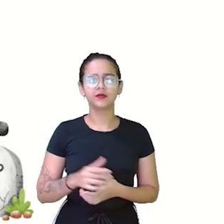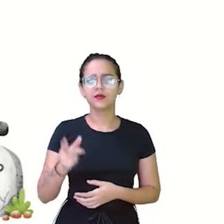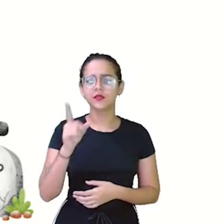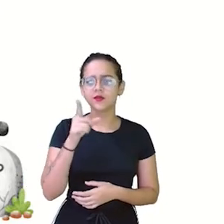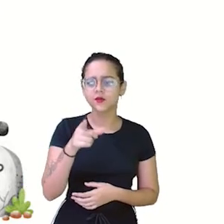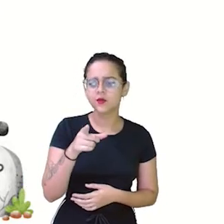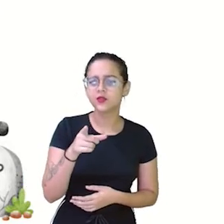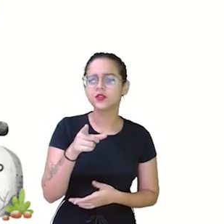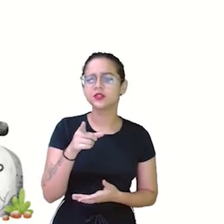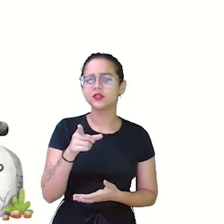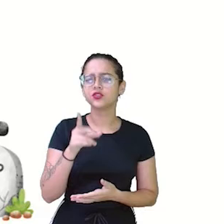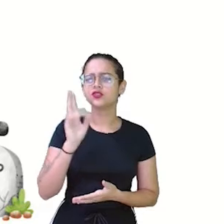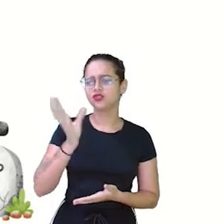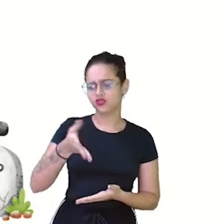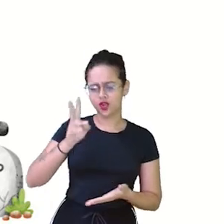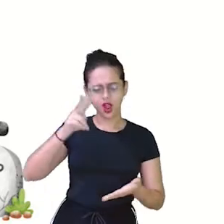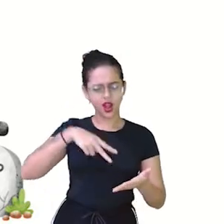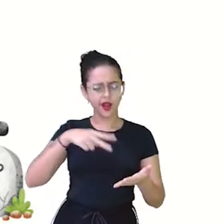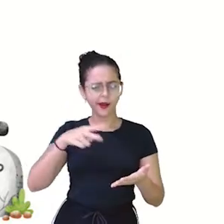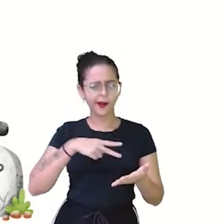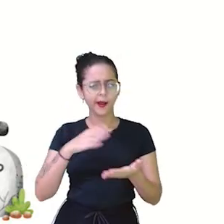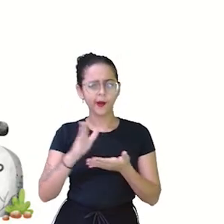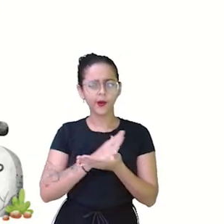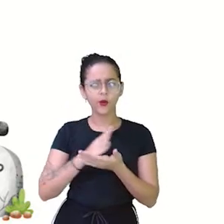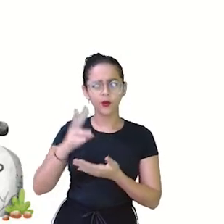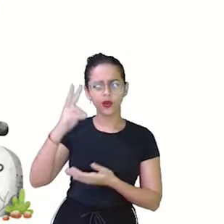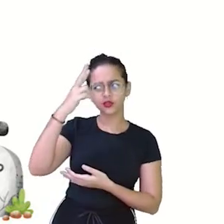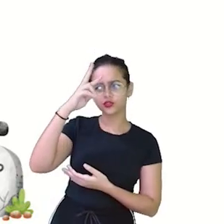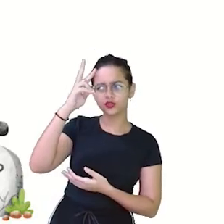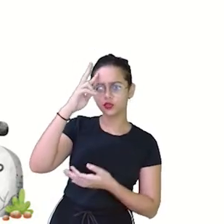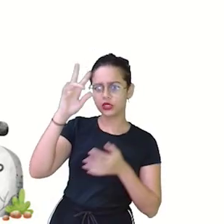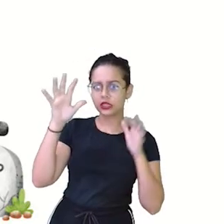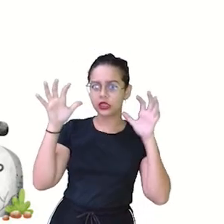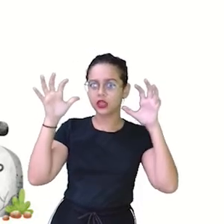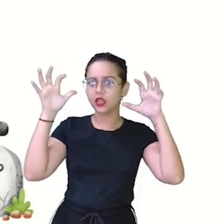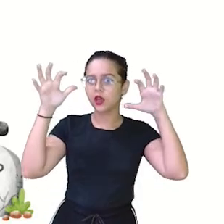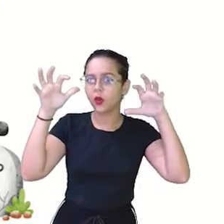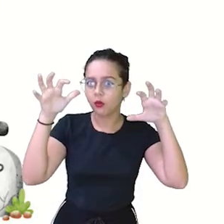Você já leu algum conto de assombração?